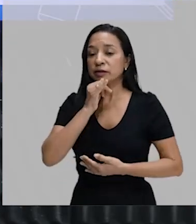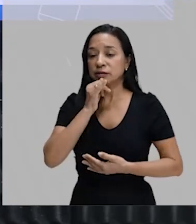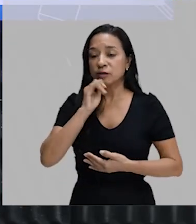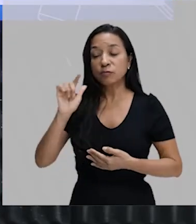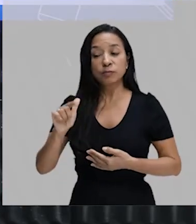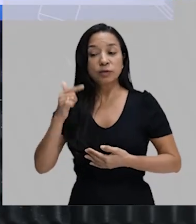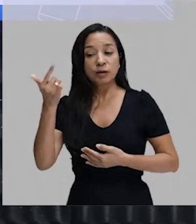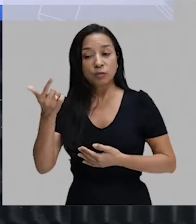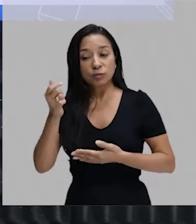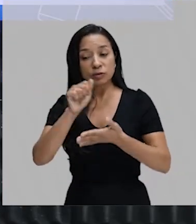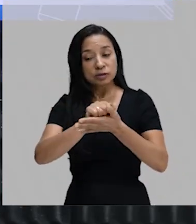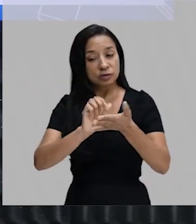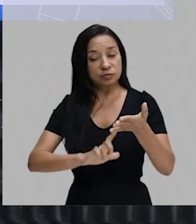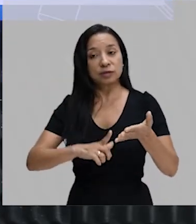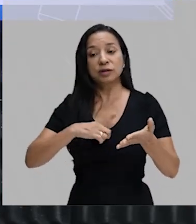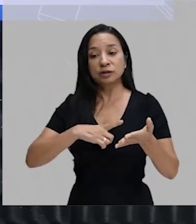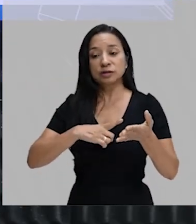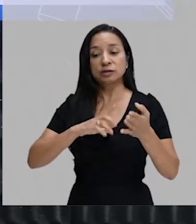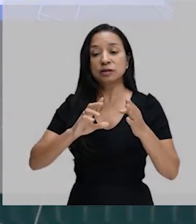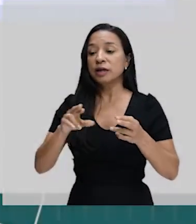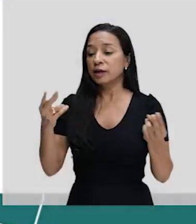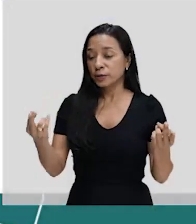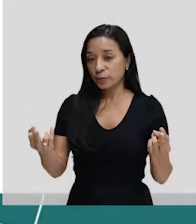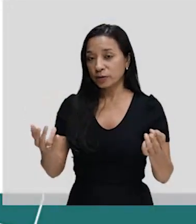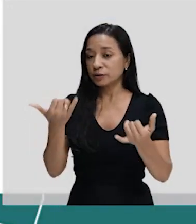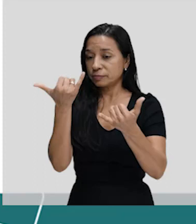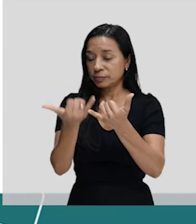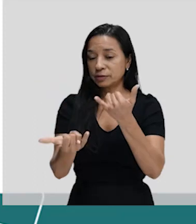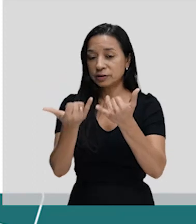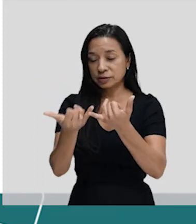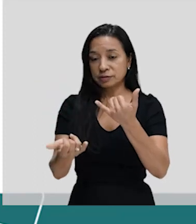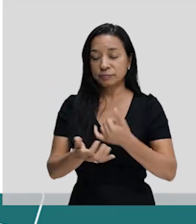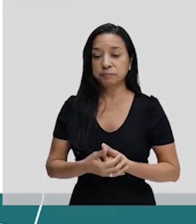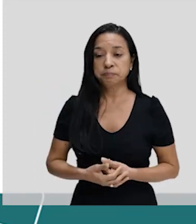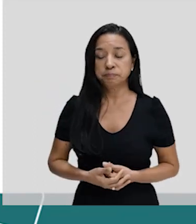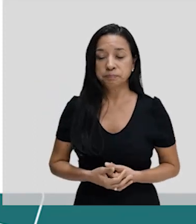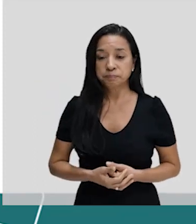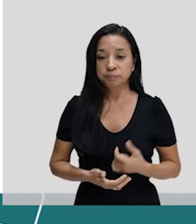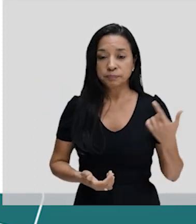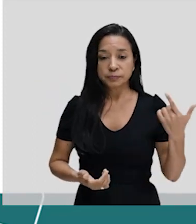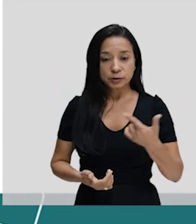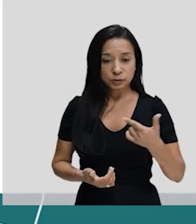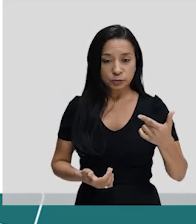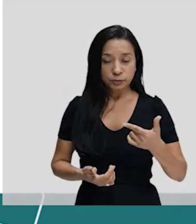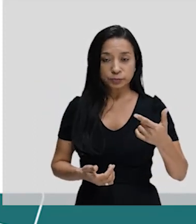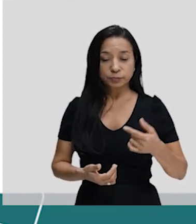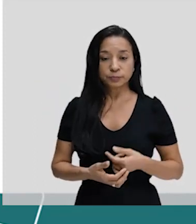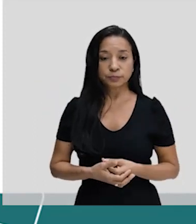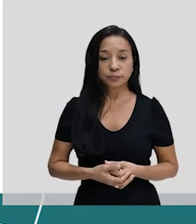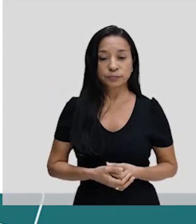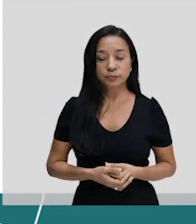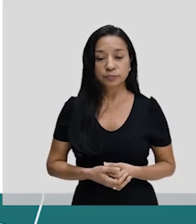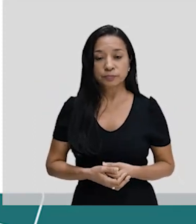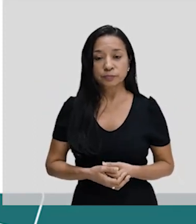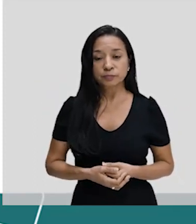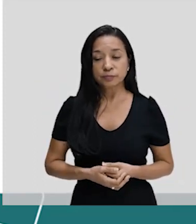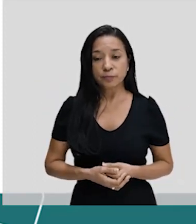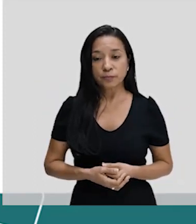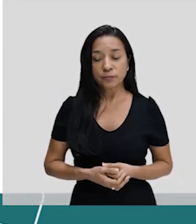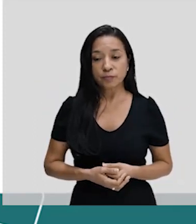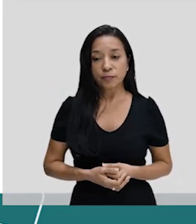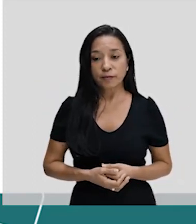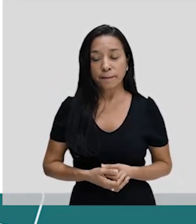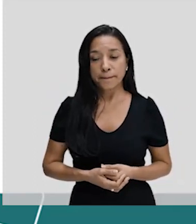tenham o mesmo teor, tá certo? Vamos passar para a segunda questão. Puede afirmar-se que